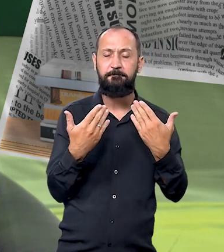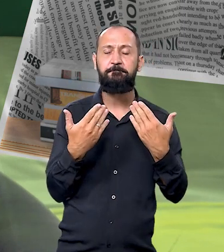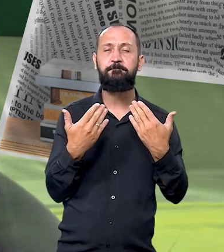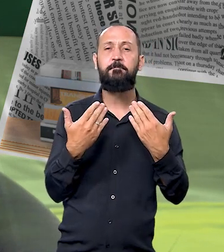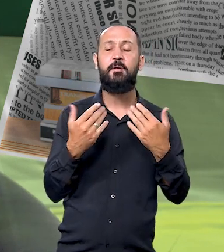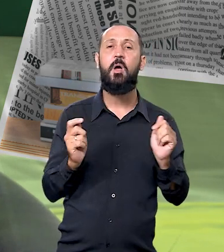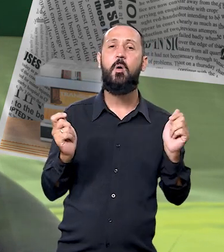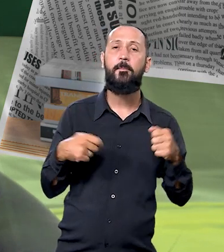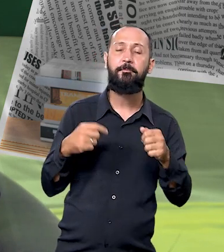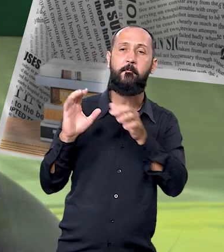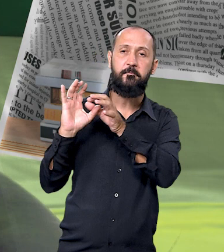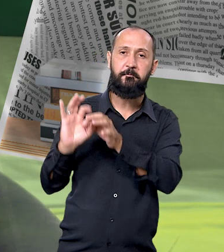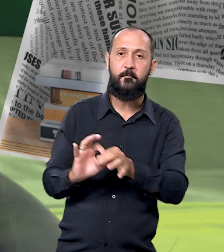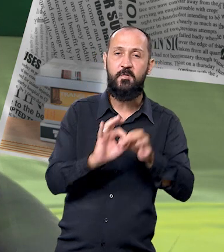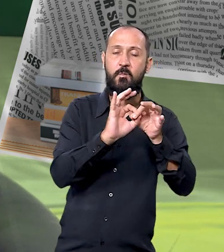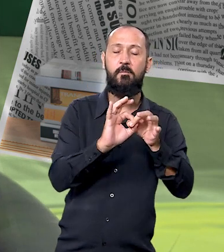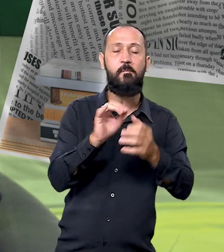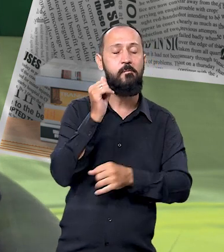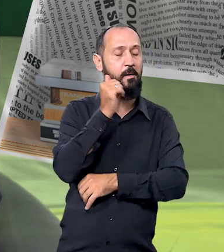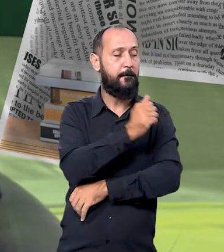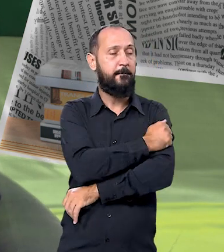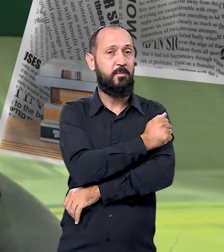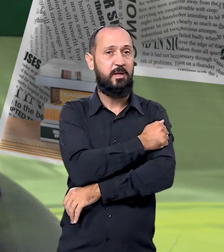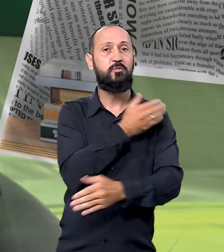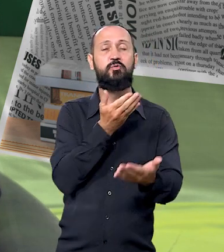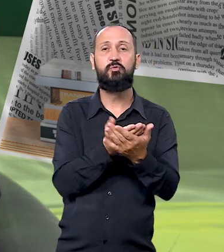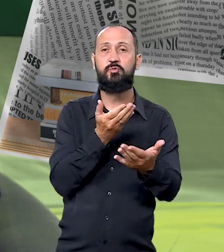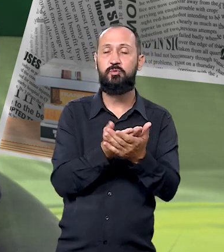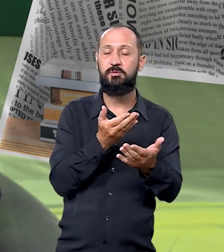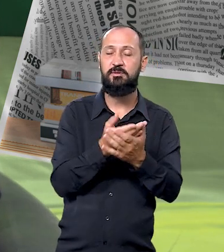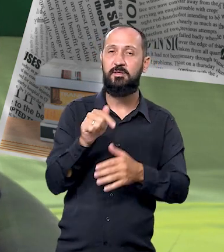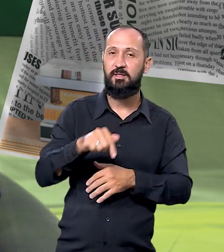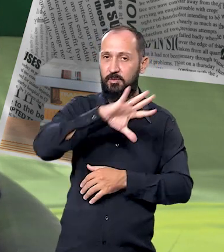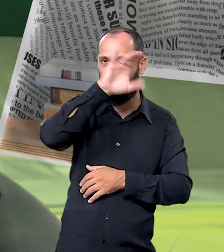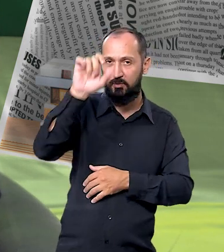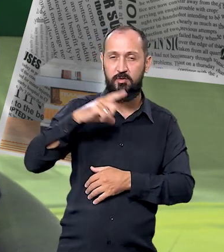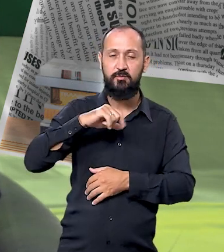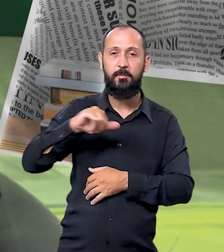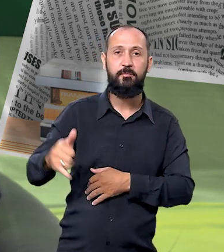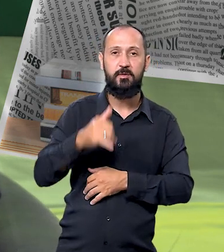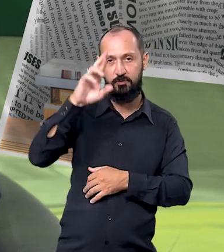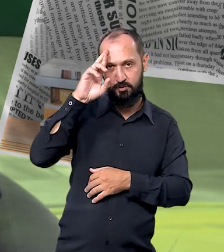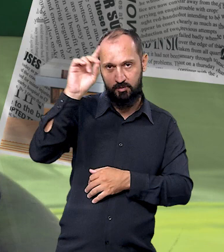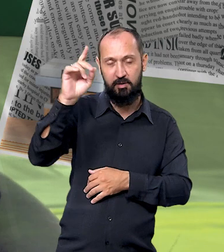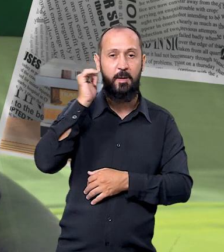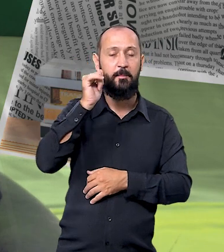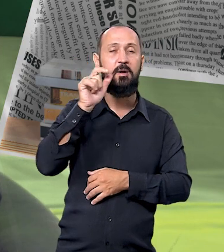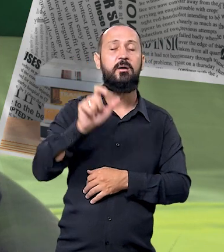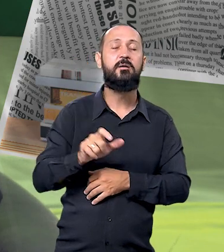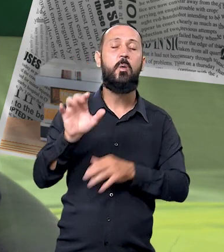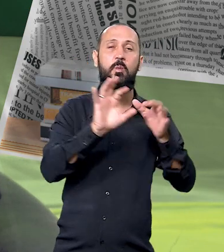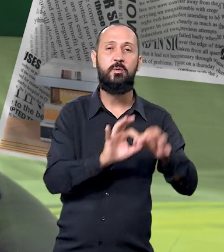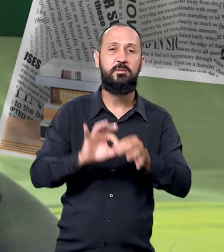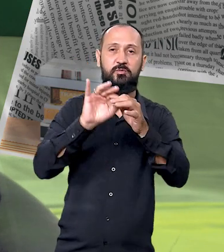discutia as condições, o contexto da mulher estudante em Mato Grosso do Sul. Eu tive a oportunidade de ser diretora de